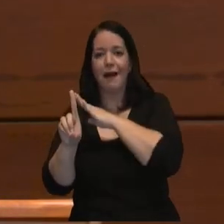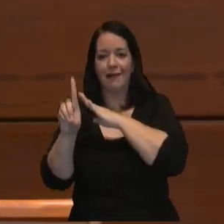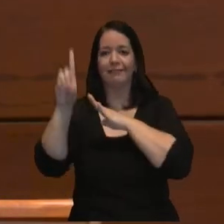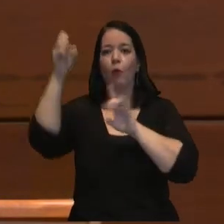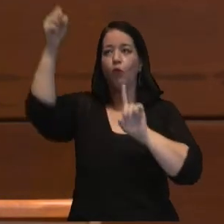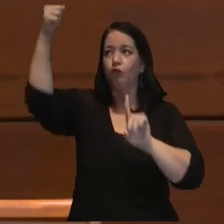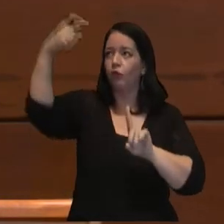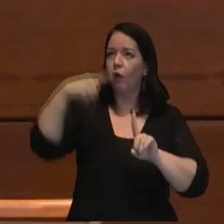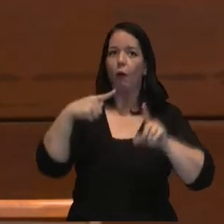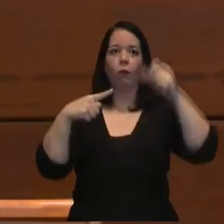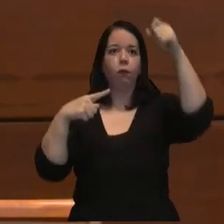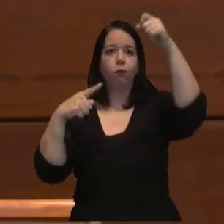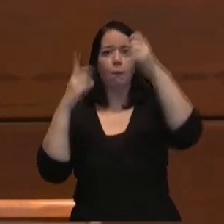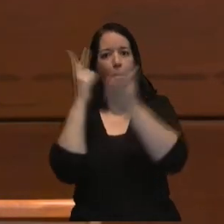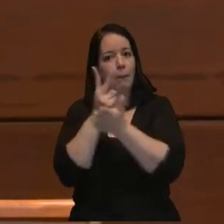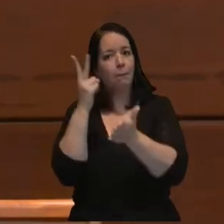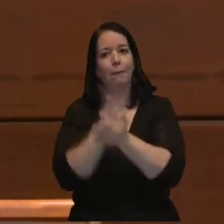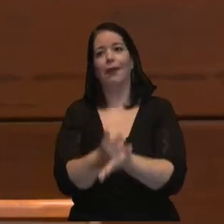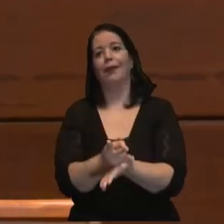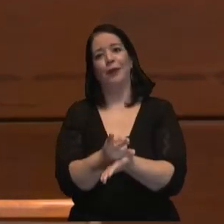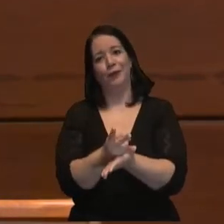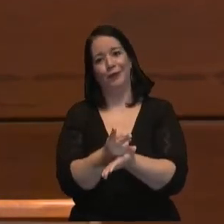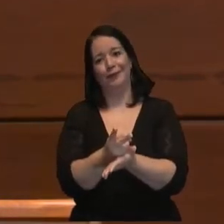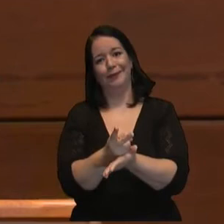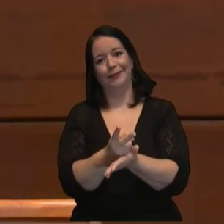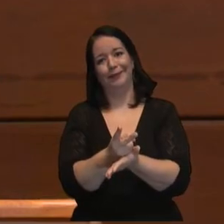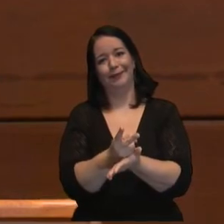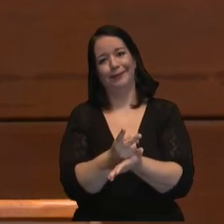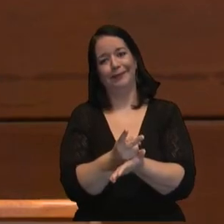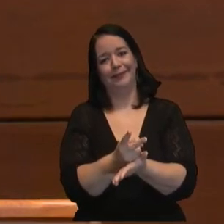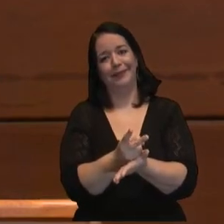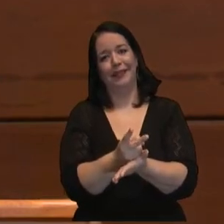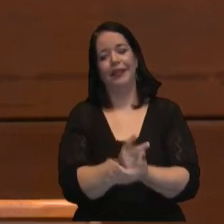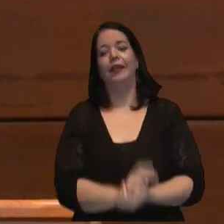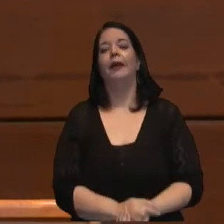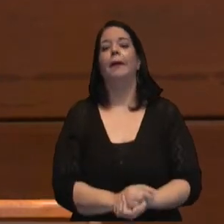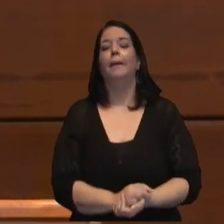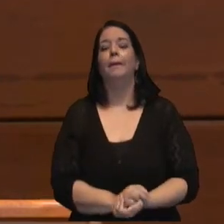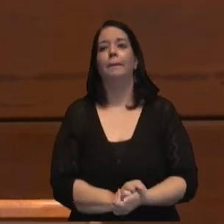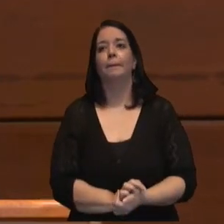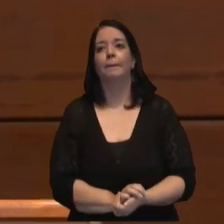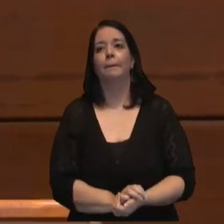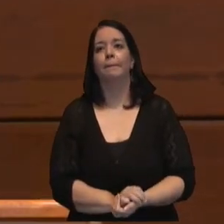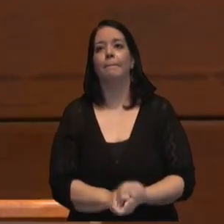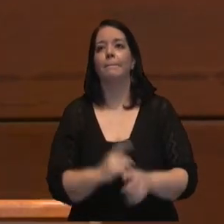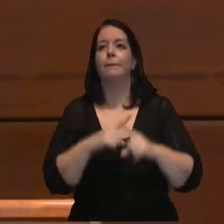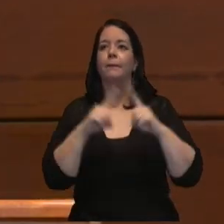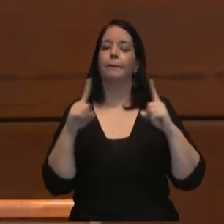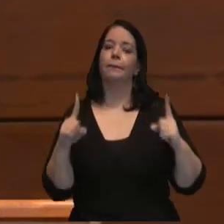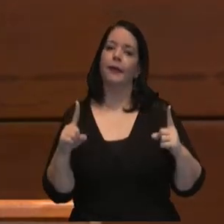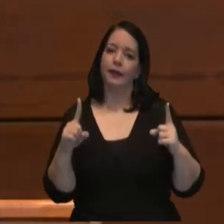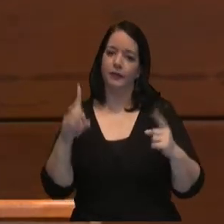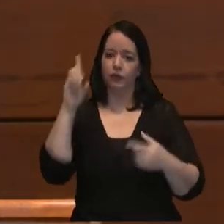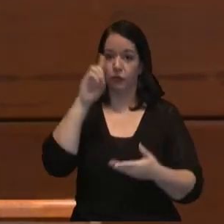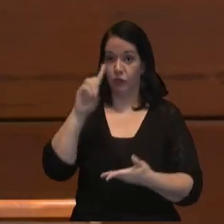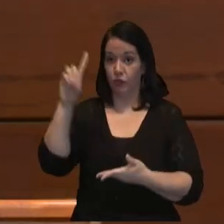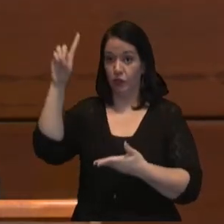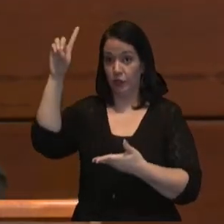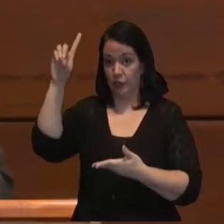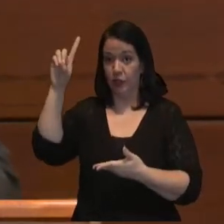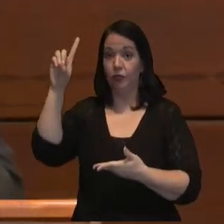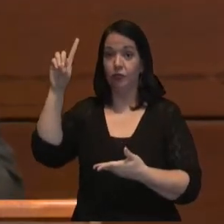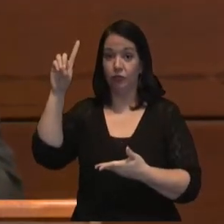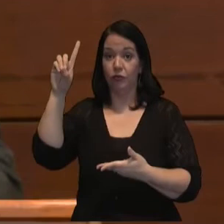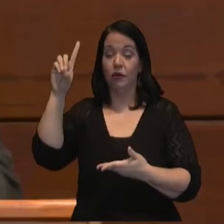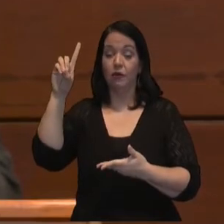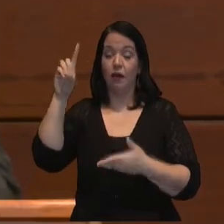de Deus para o seu, para o meu, para o nosso coração. Este Deus a quem nós servimos, ele é por